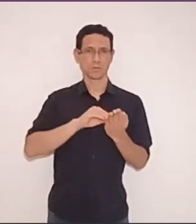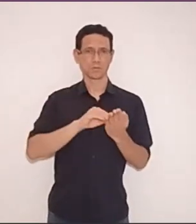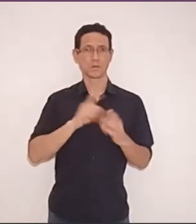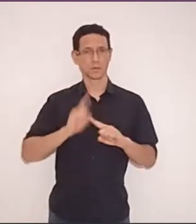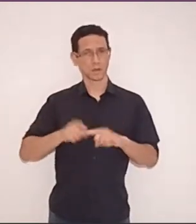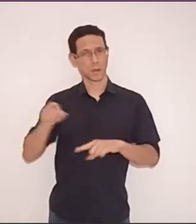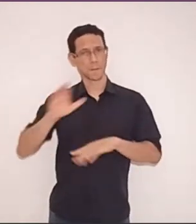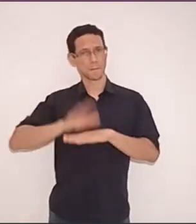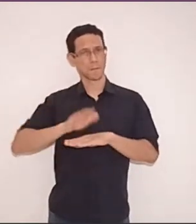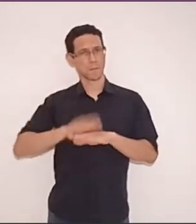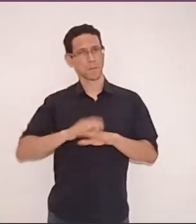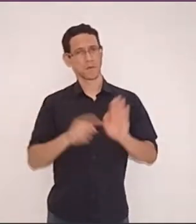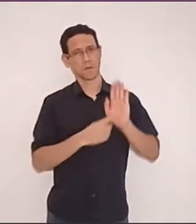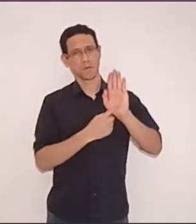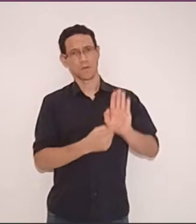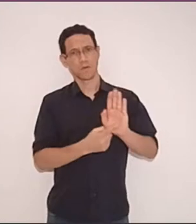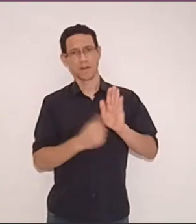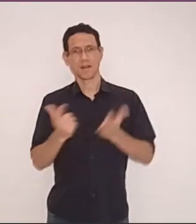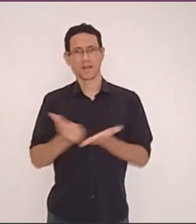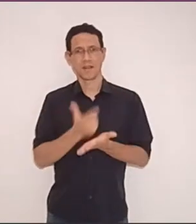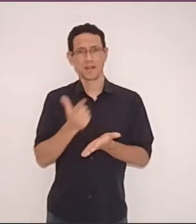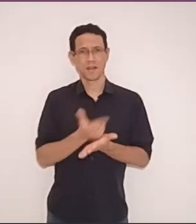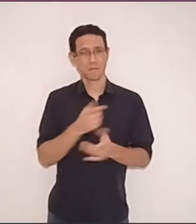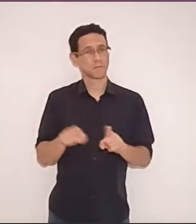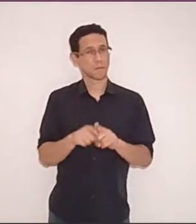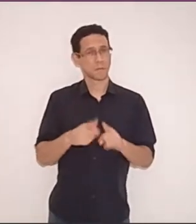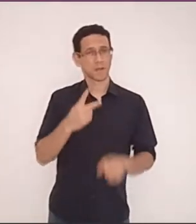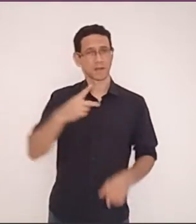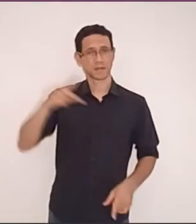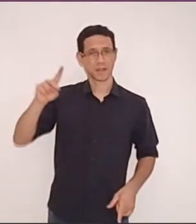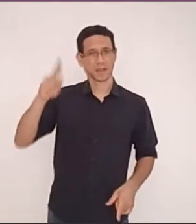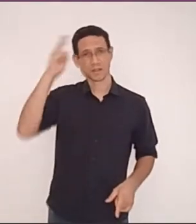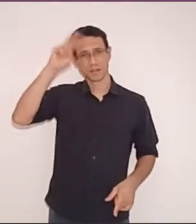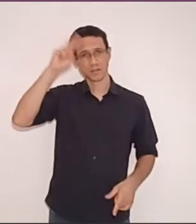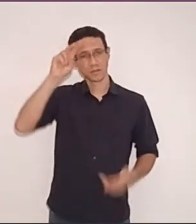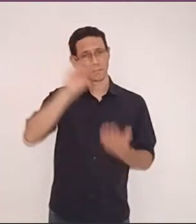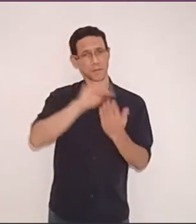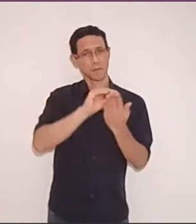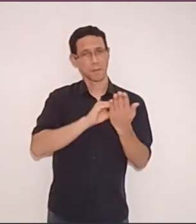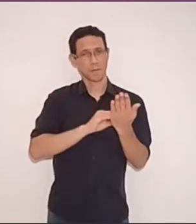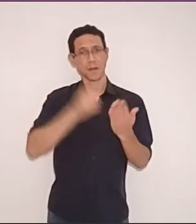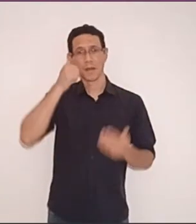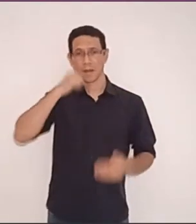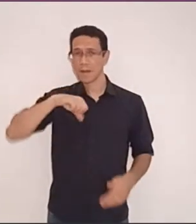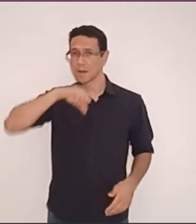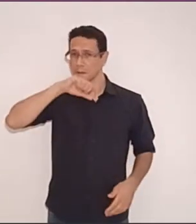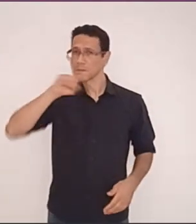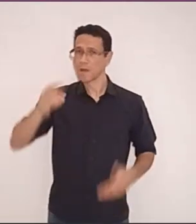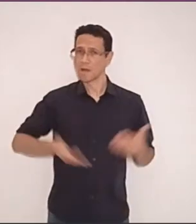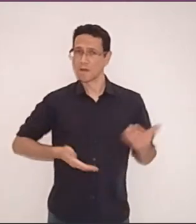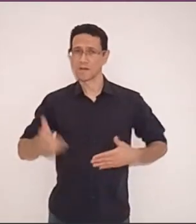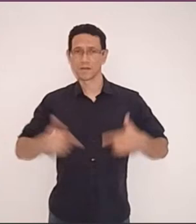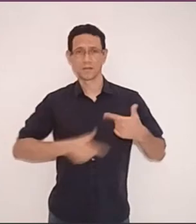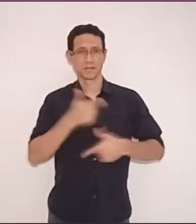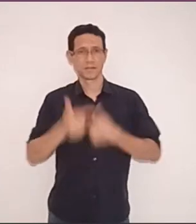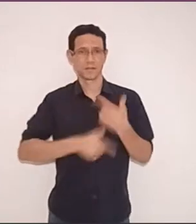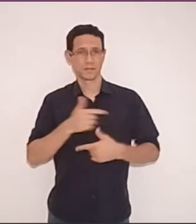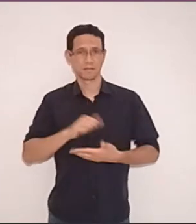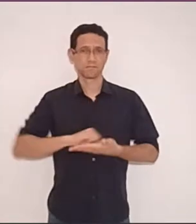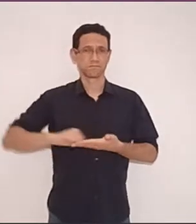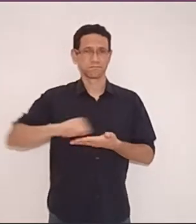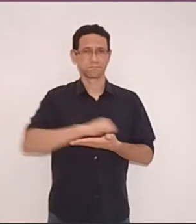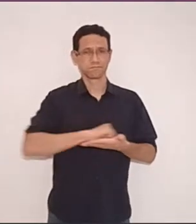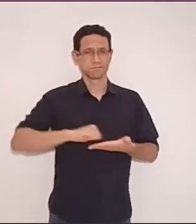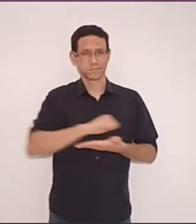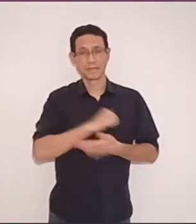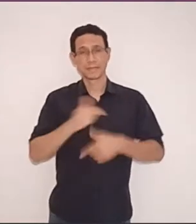além dela apresentar o livro ela Contasse parte da história dela que a mãe dela foi empregada doméstica e né